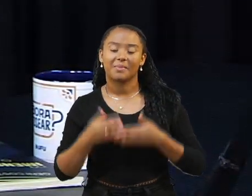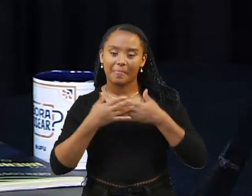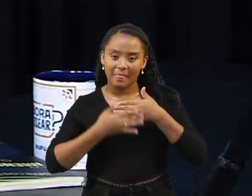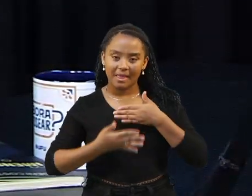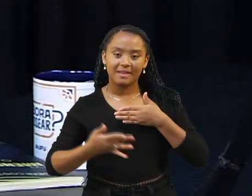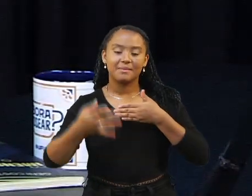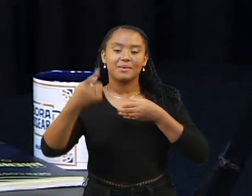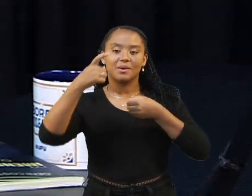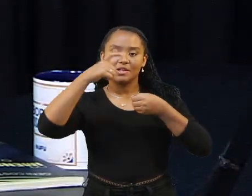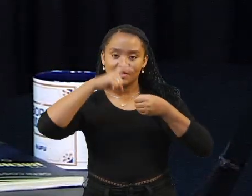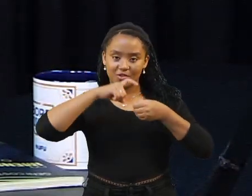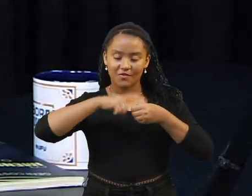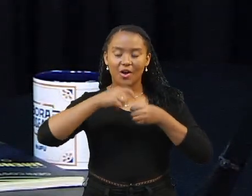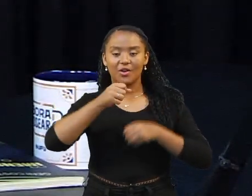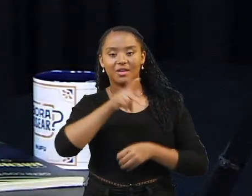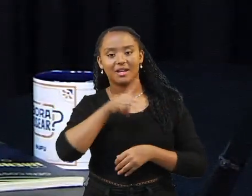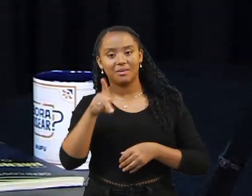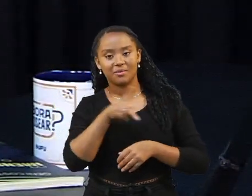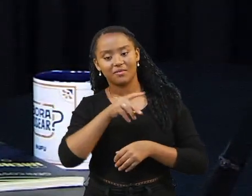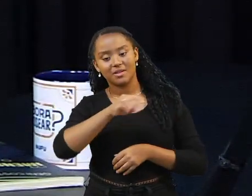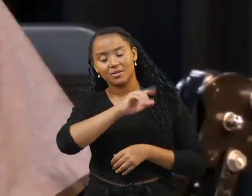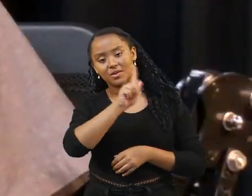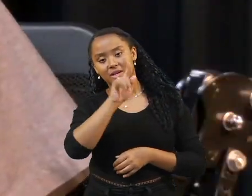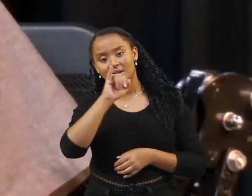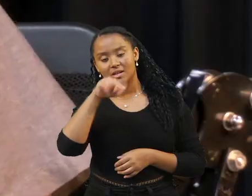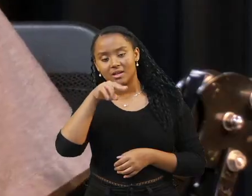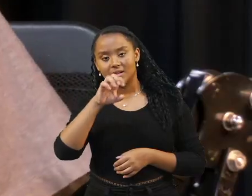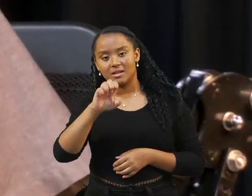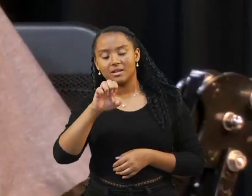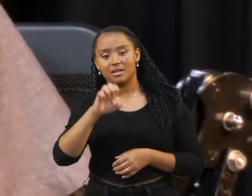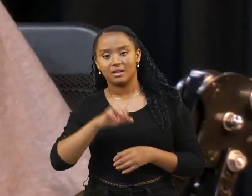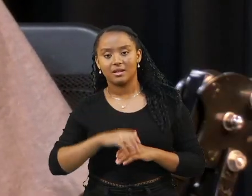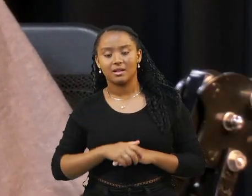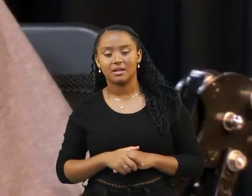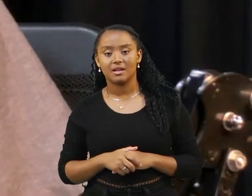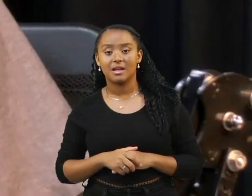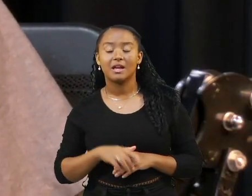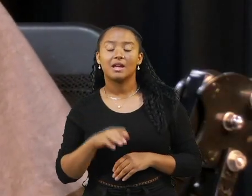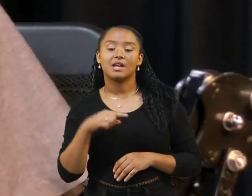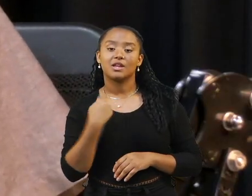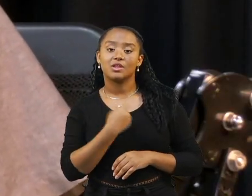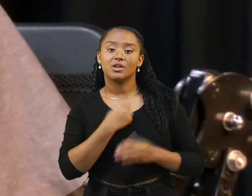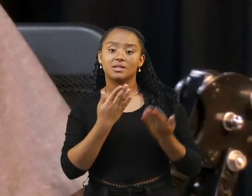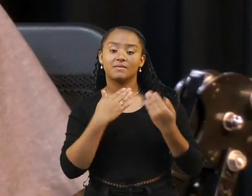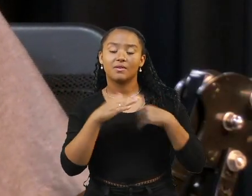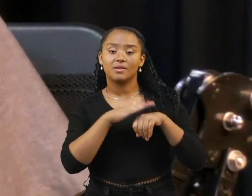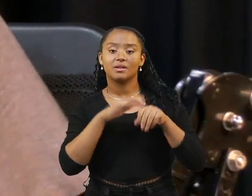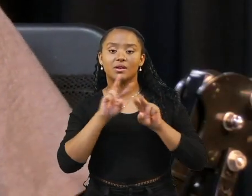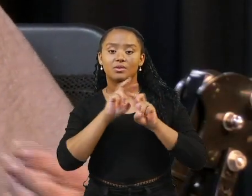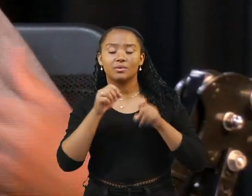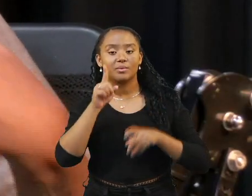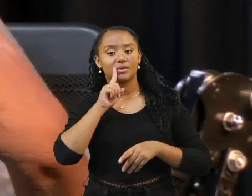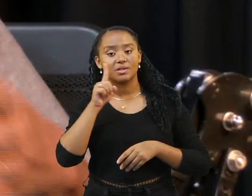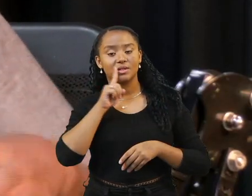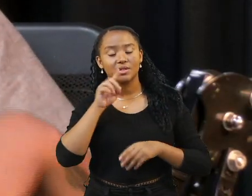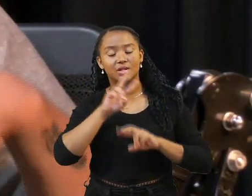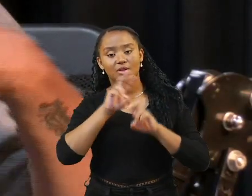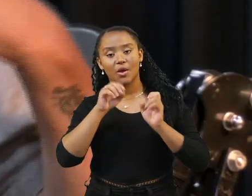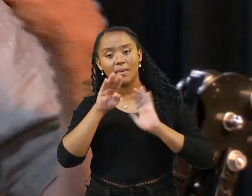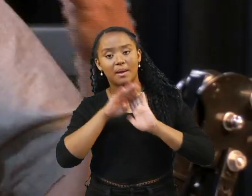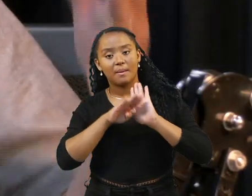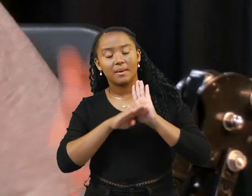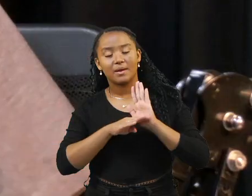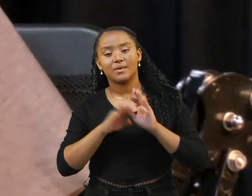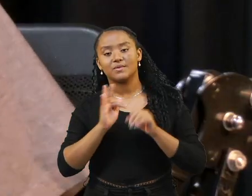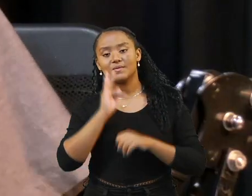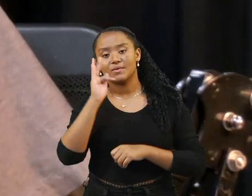aí. Daqui a pouquinho a gente volta com a professora Geni Araújo Costa. A gente vai falar sobre o dia a dia,